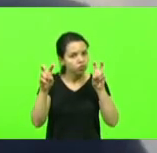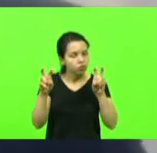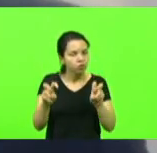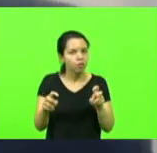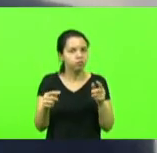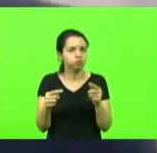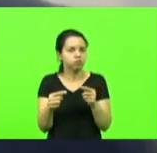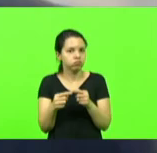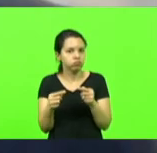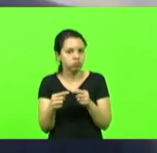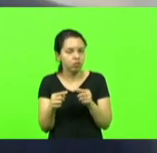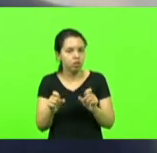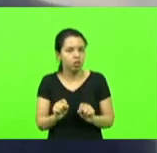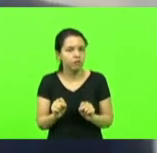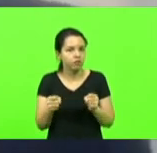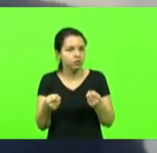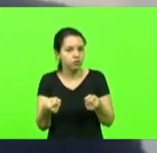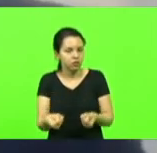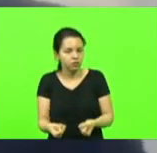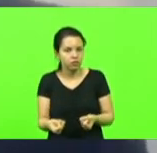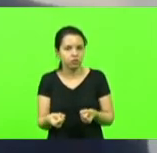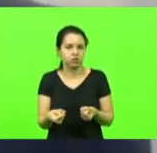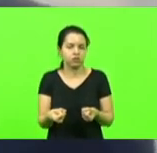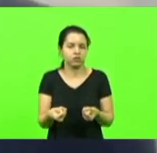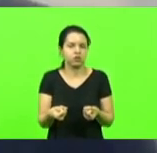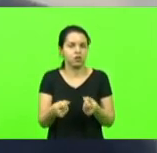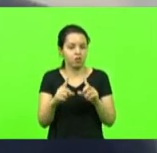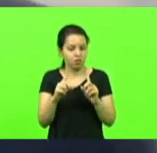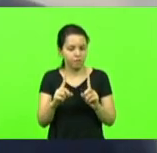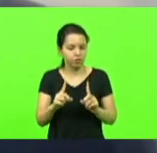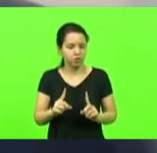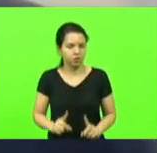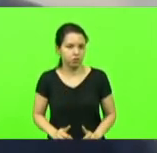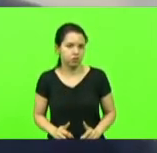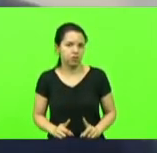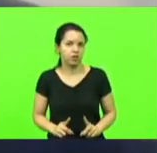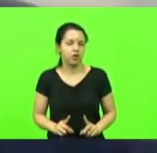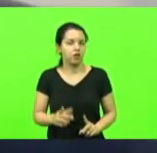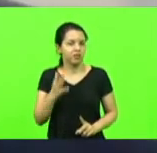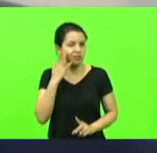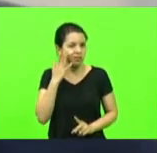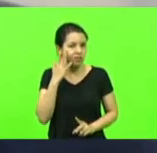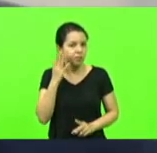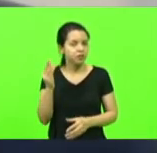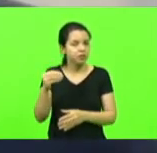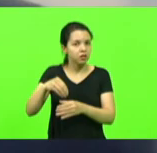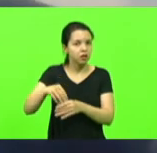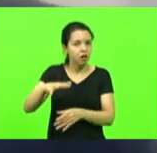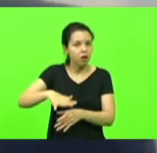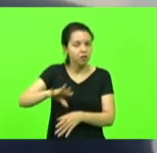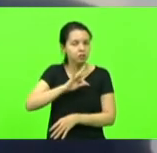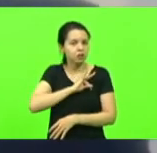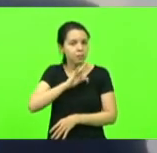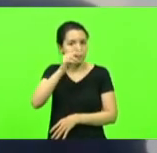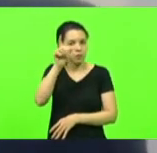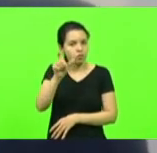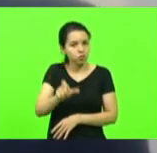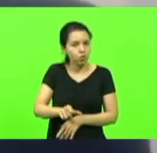às deficiências, né? Nós temos dentro da superintendência a área técnica das pessoas com deficiência, agora